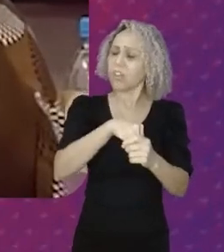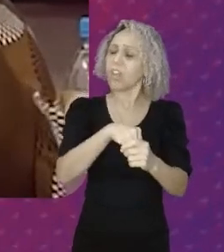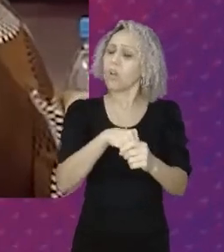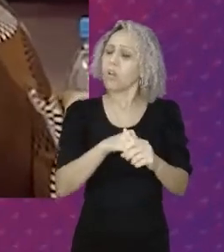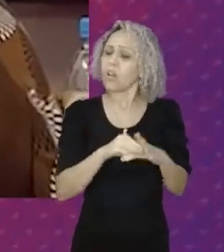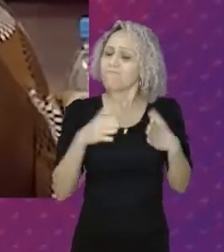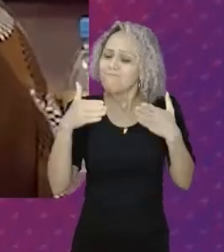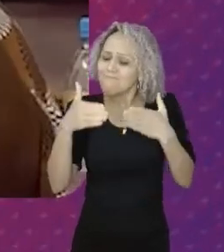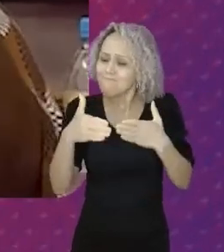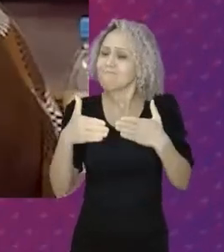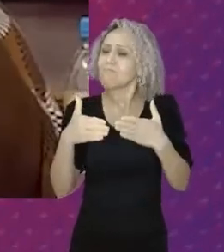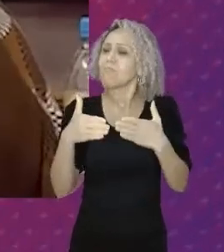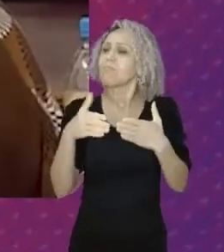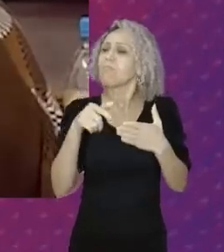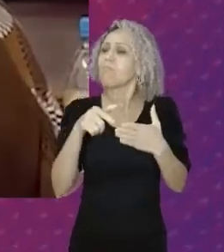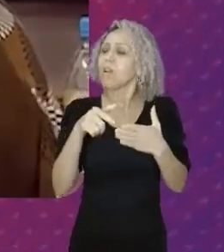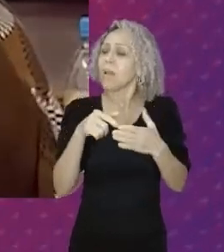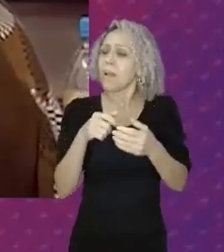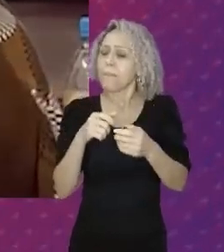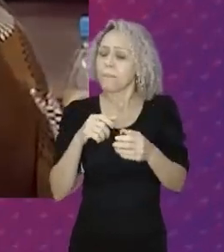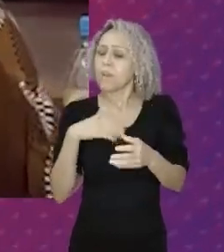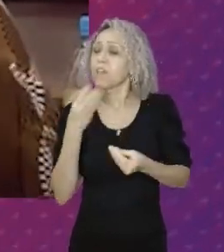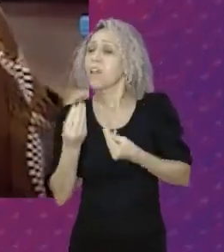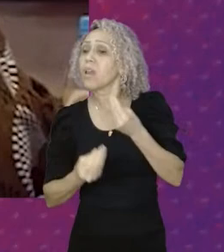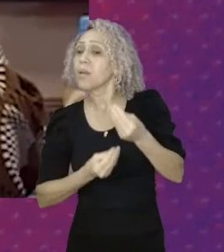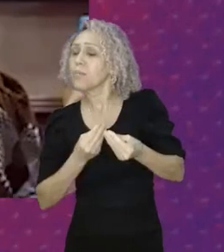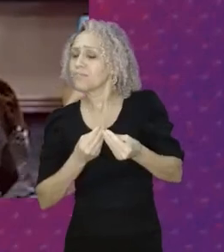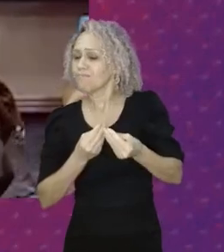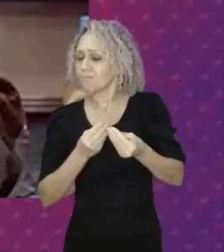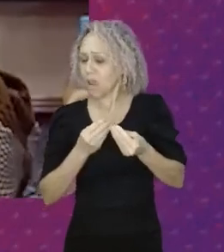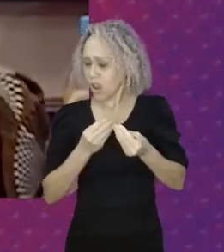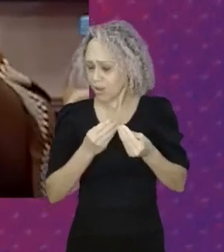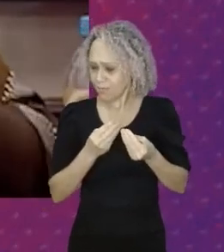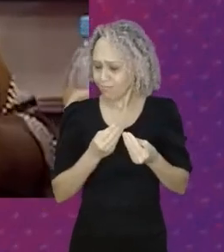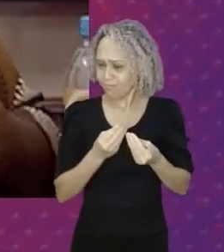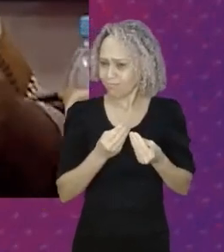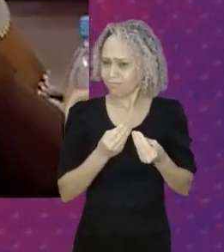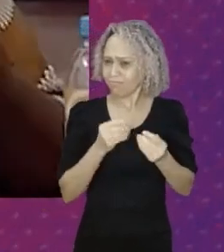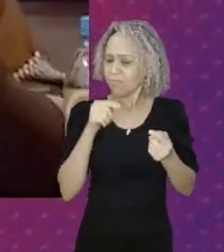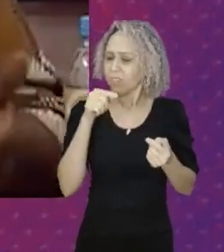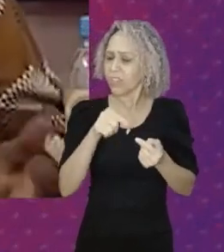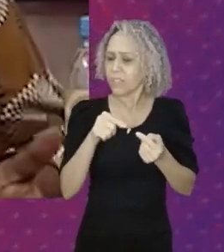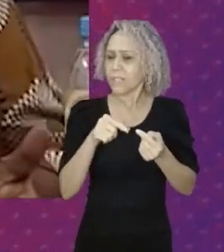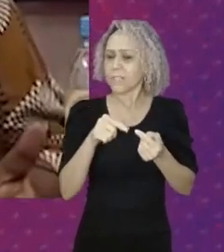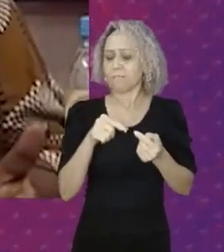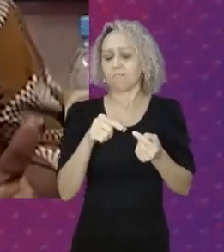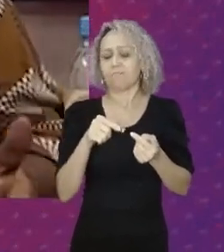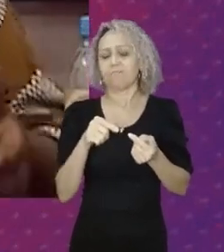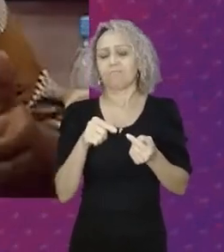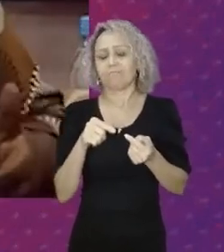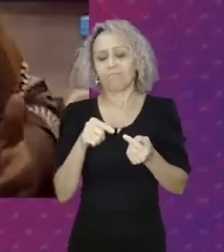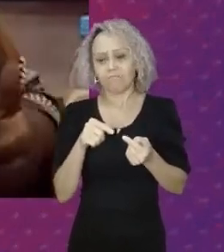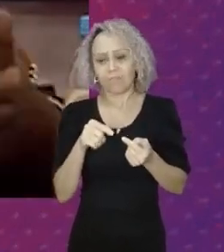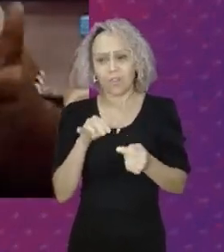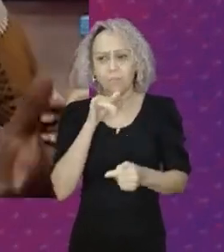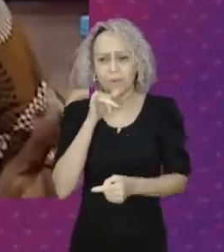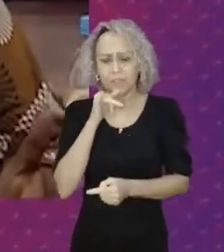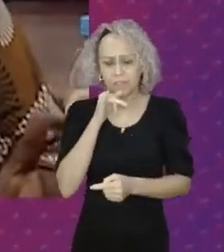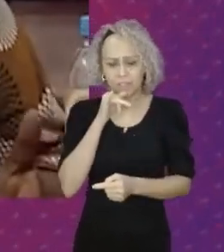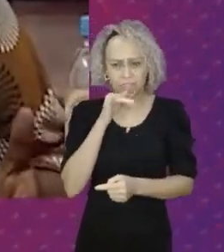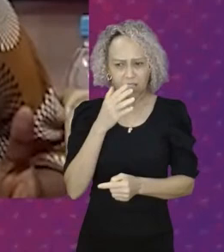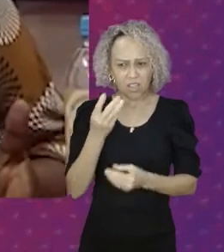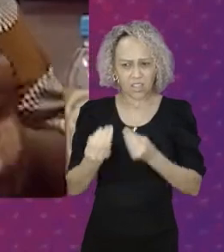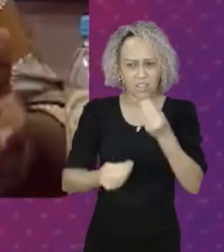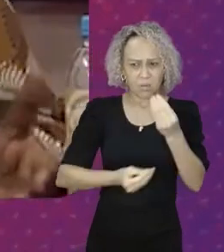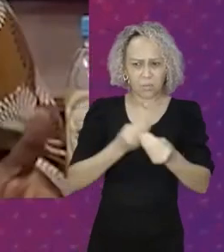época já percebiam, né? E já viam a distância, ou seja, não é possível ter emancipação para a